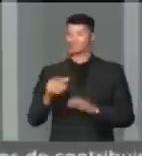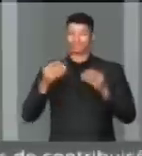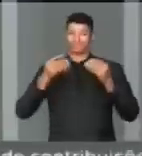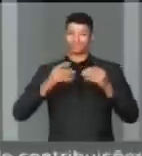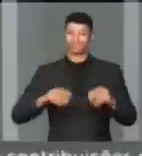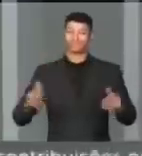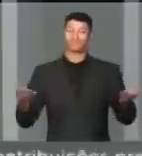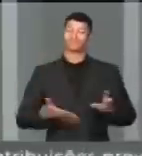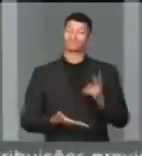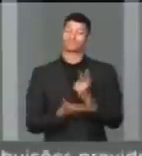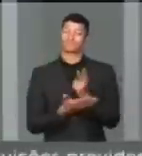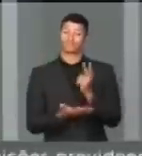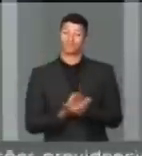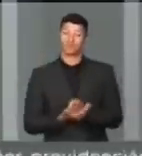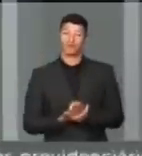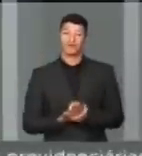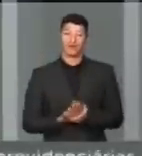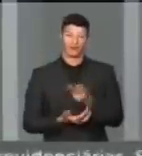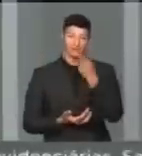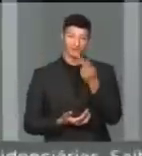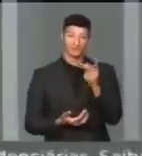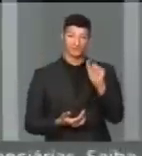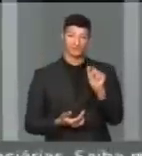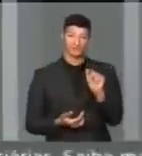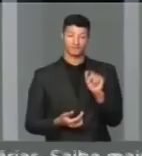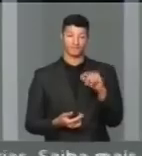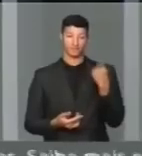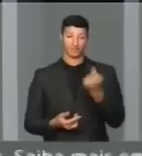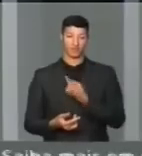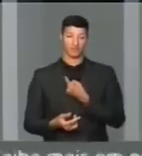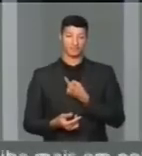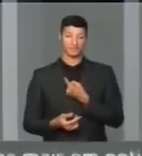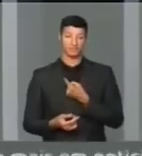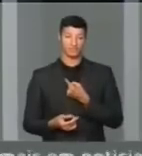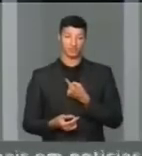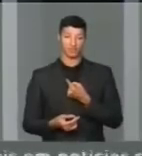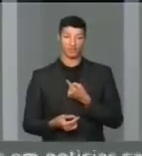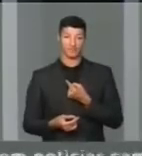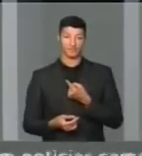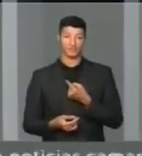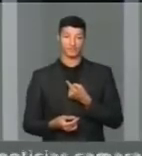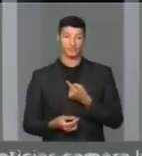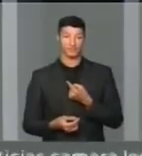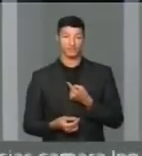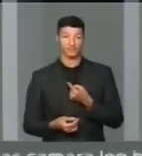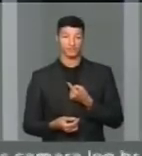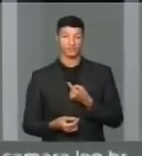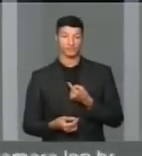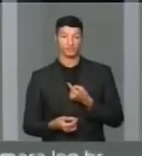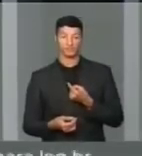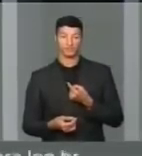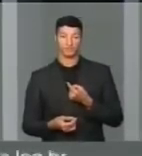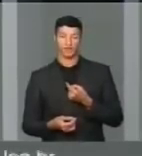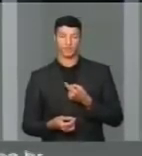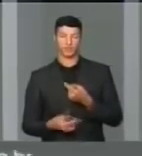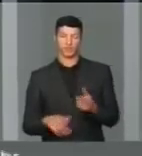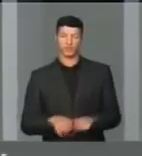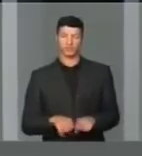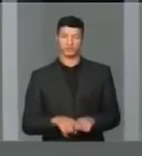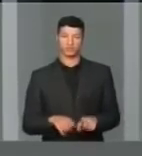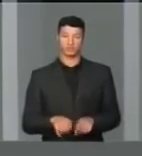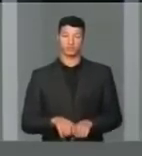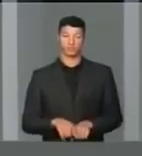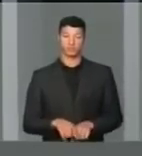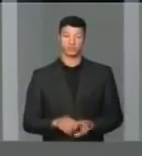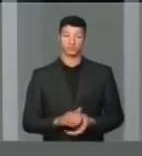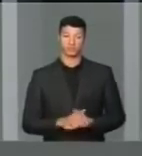prejuízo. Hoje mesmo está aqui se falando que a nossa Petrobras deve 5 vezes aquilo que é a sua